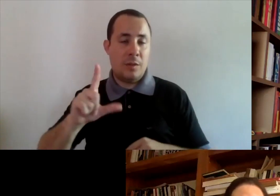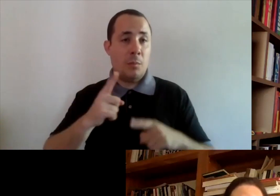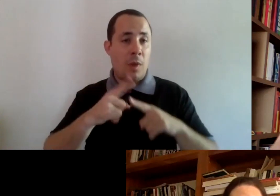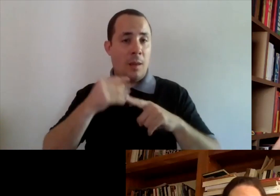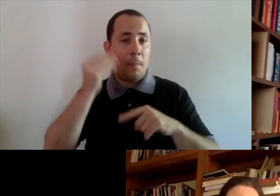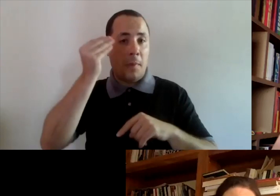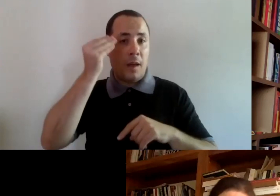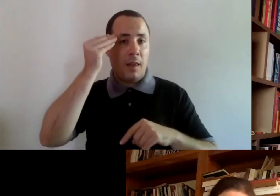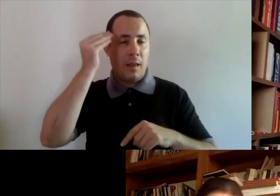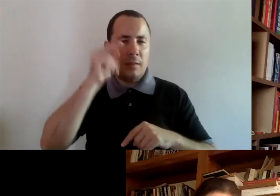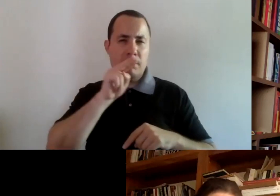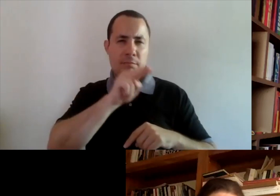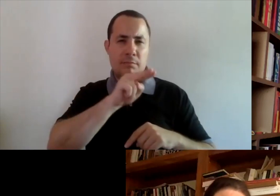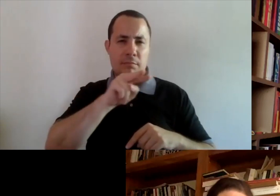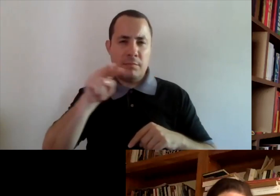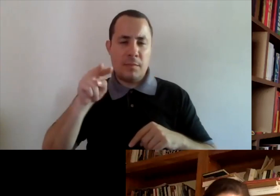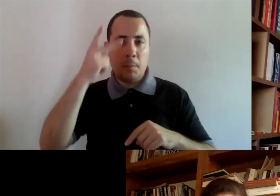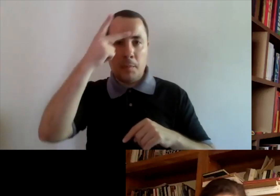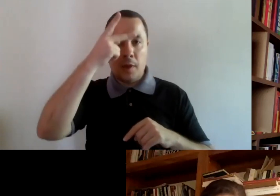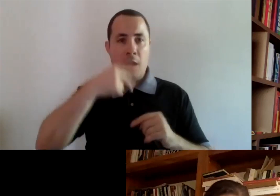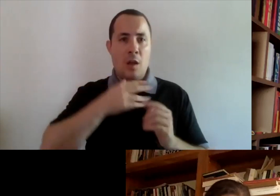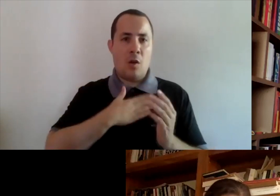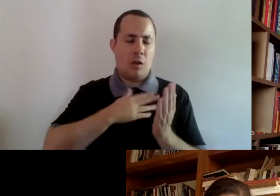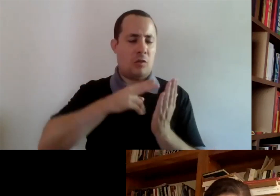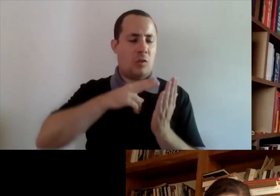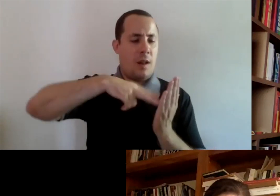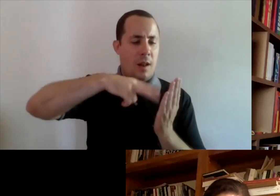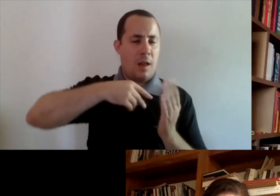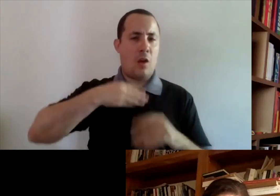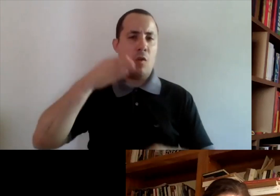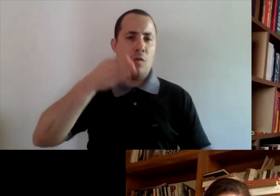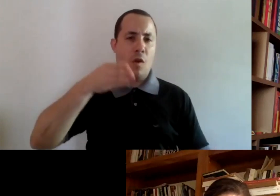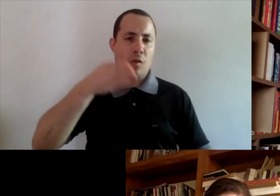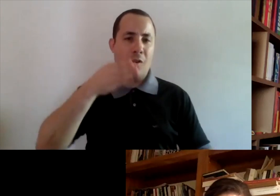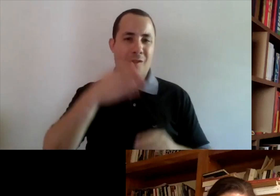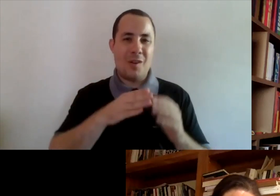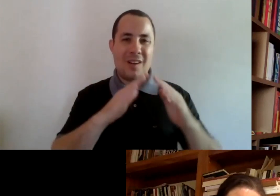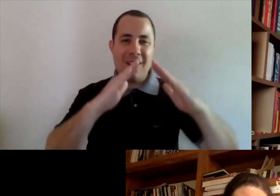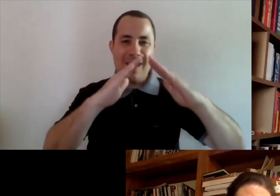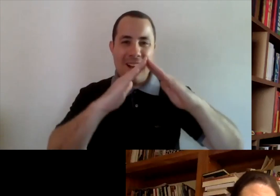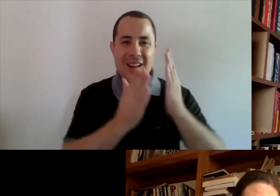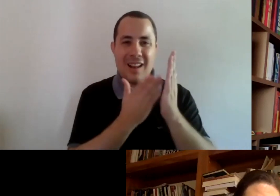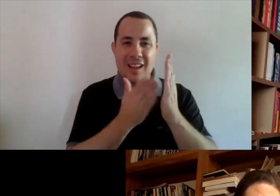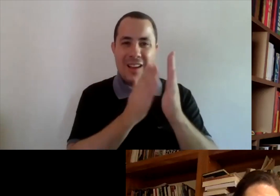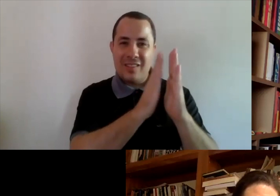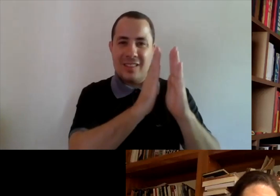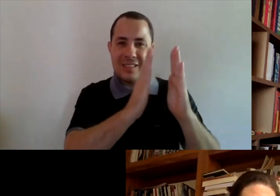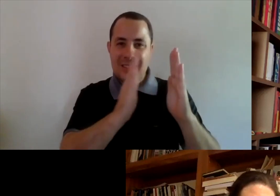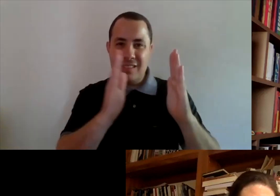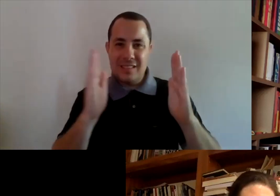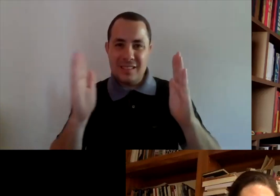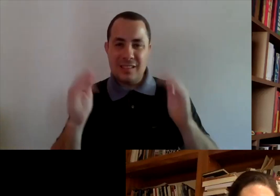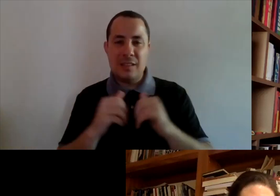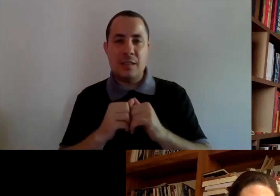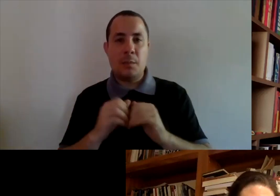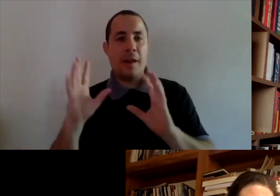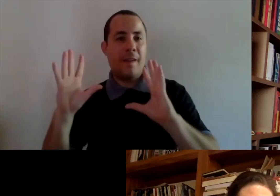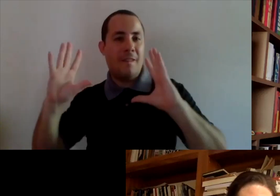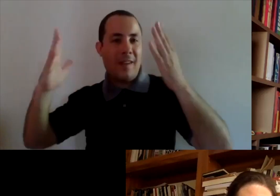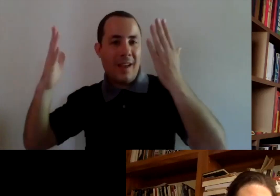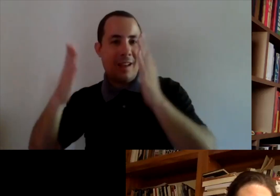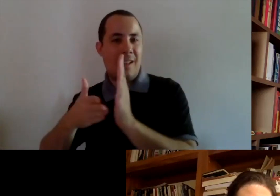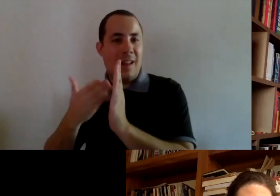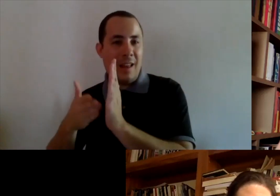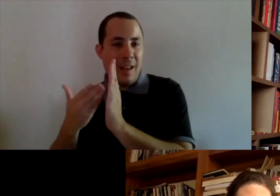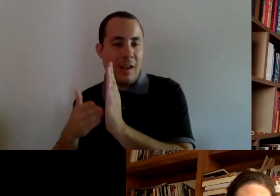experiência, né, tanto de leitor, de quem frequenta bibliotecas, de quem frequenta os eventos literários e também de quem organiza, de